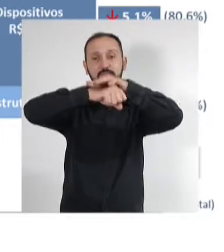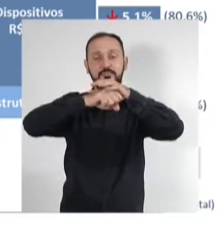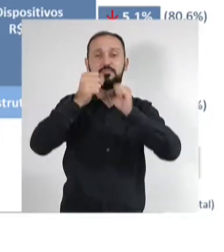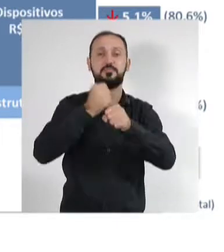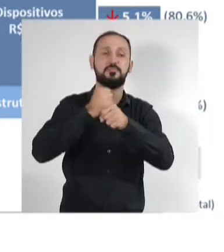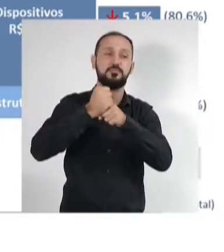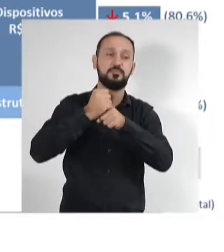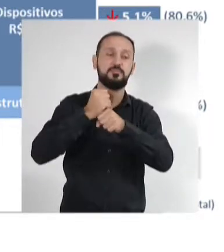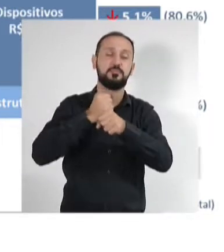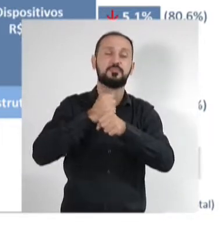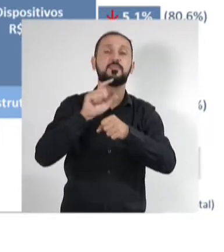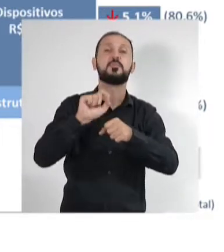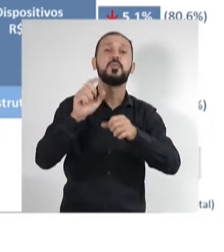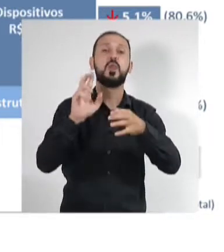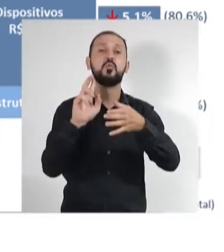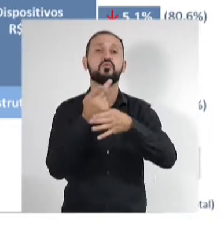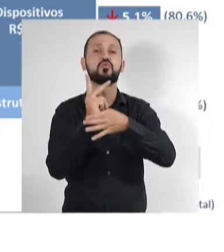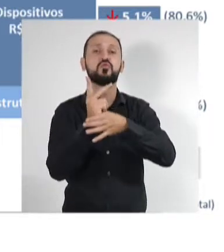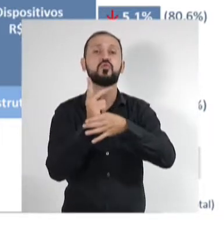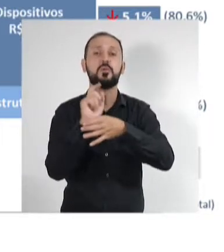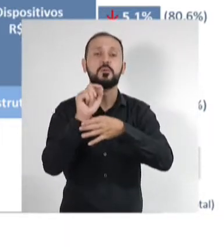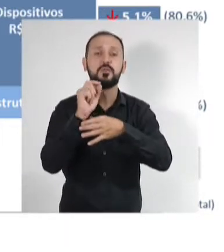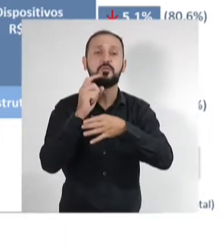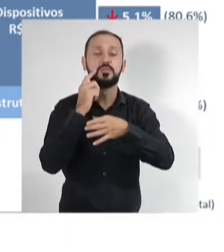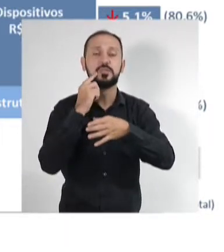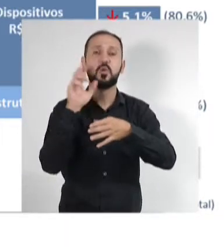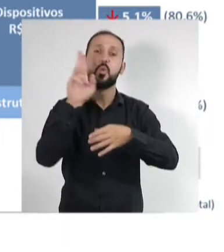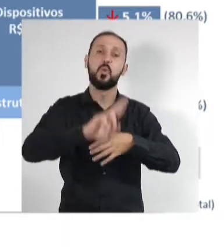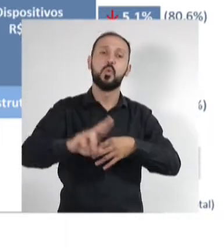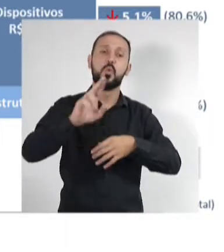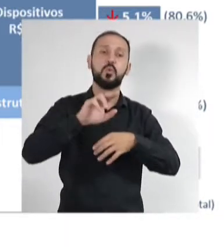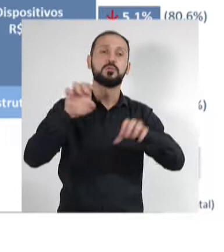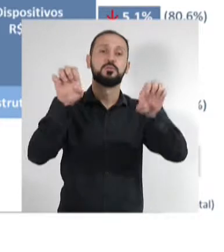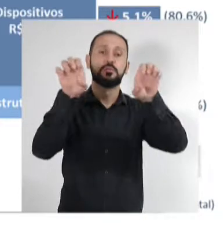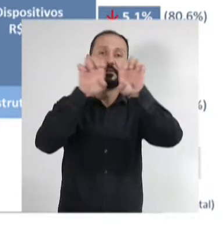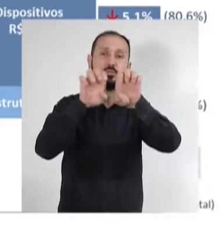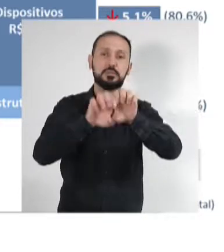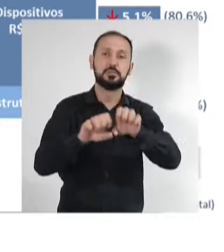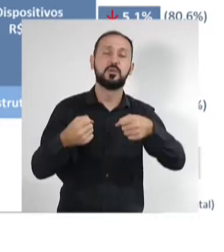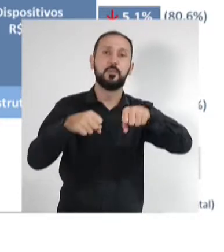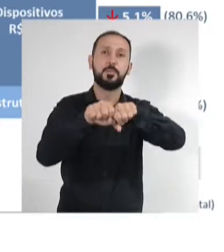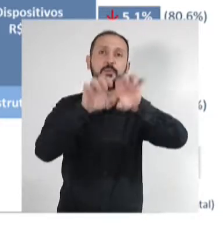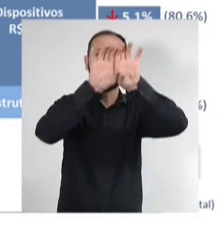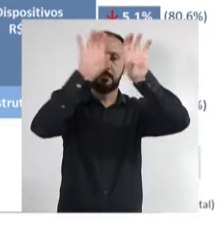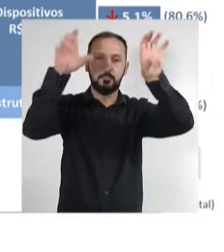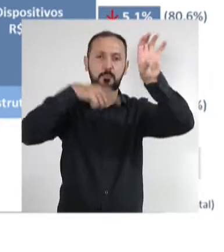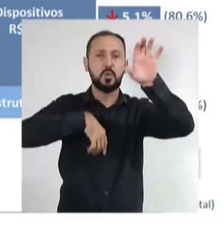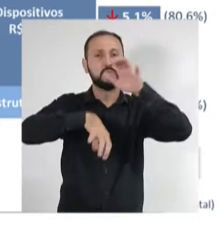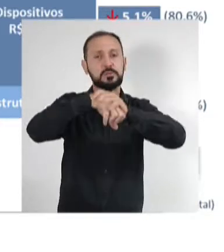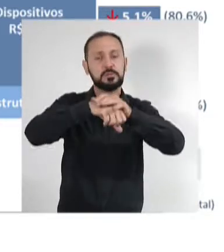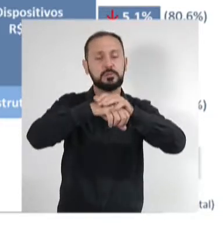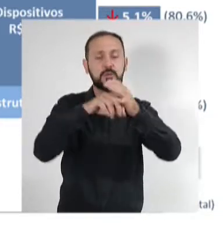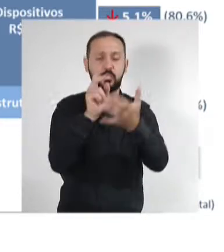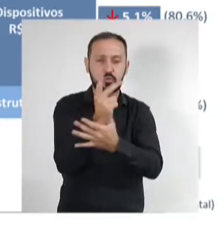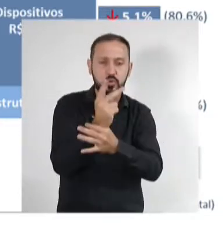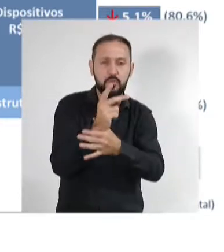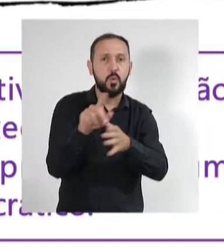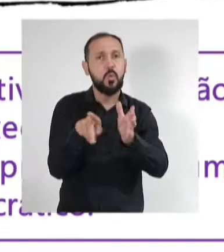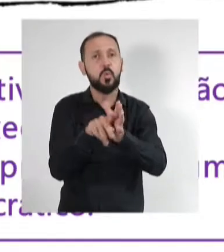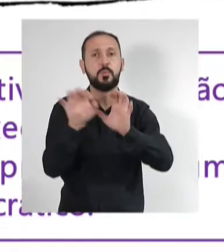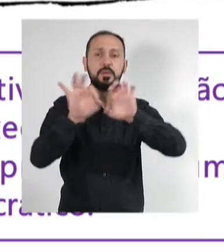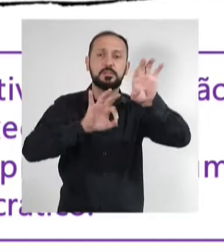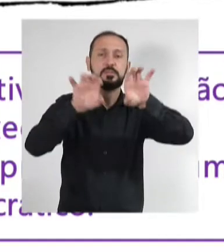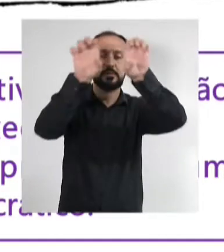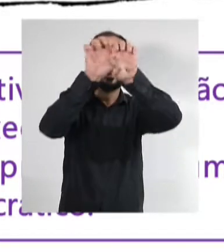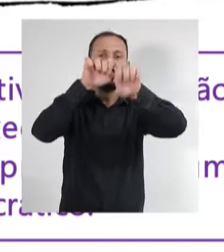ano. Nuvem é o software que você faz uso a partir de uma infraestrutura computacional remota. Ele pode vir como plataforma, como software ou como infraestrutura.